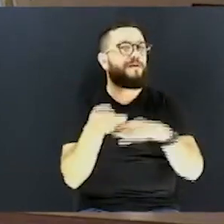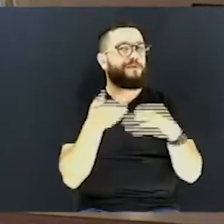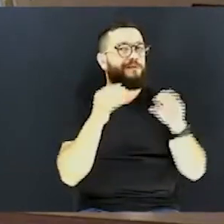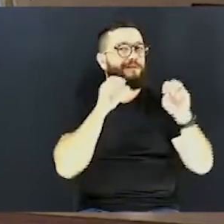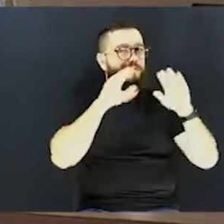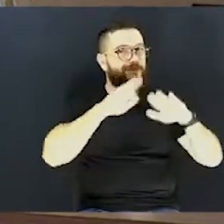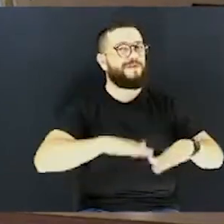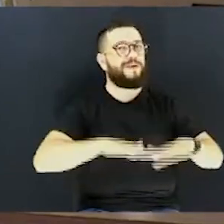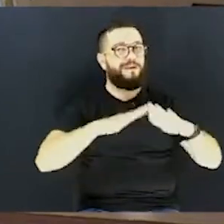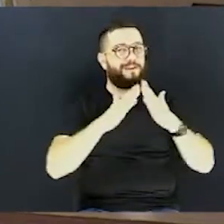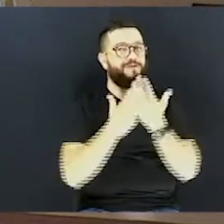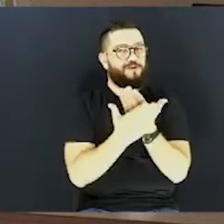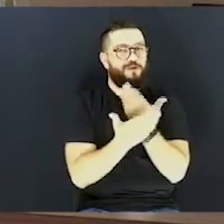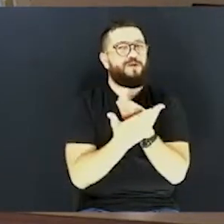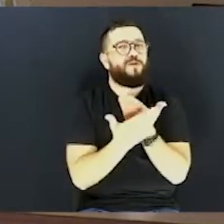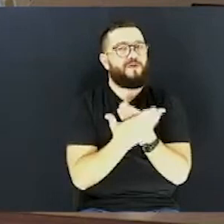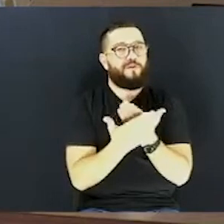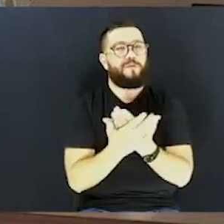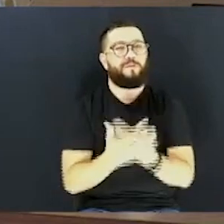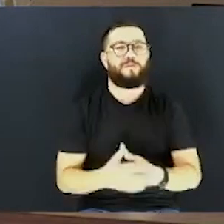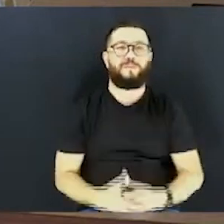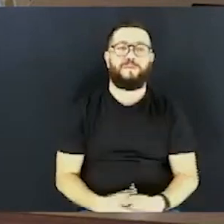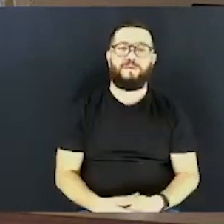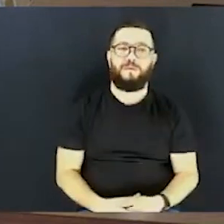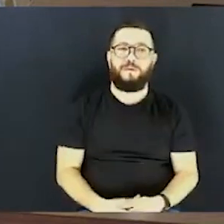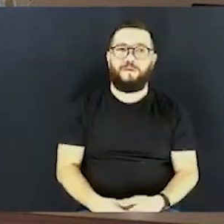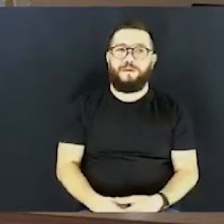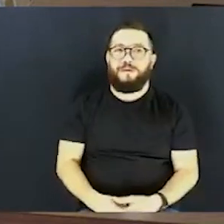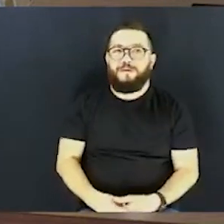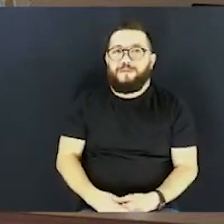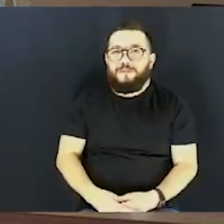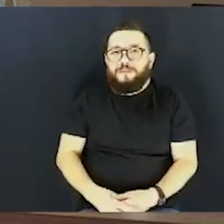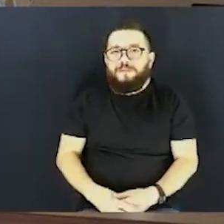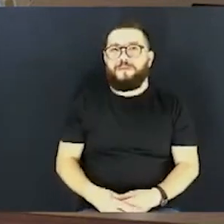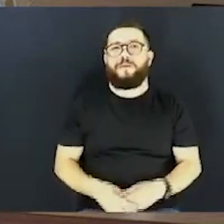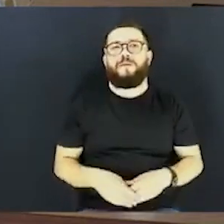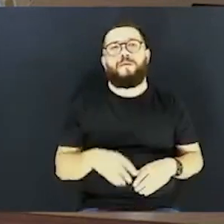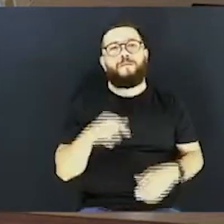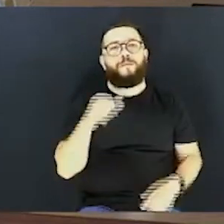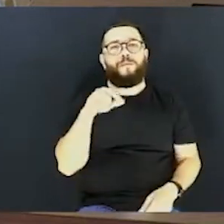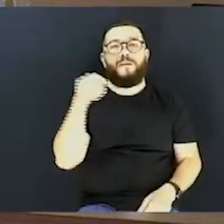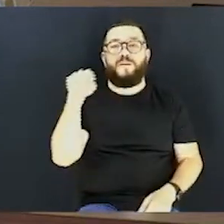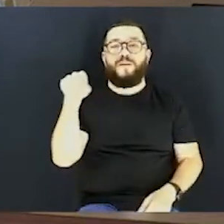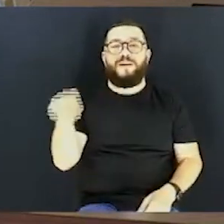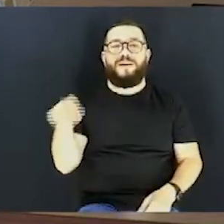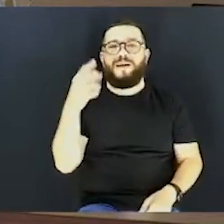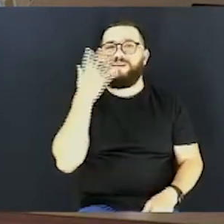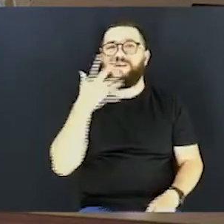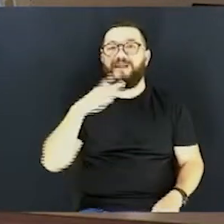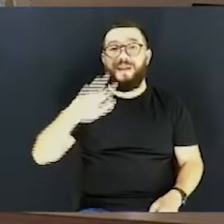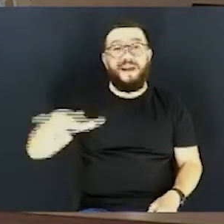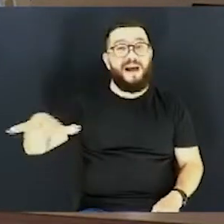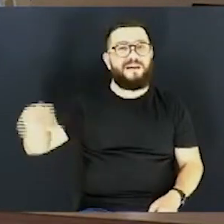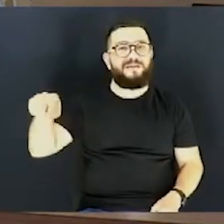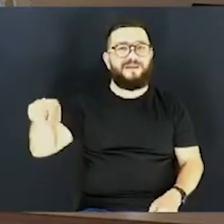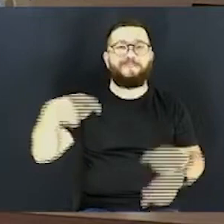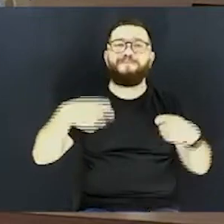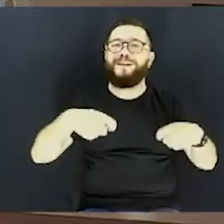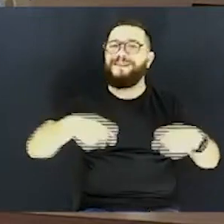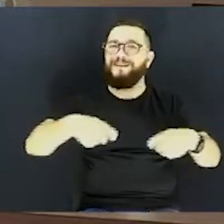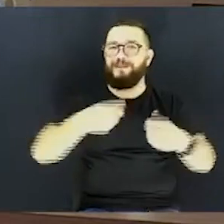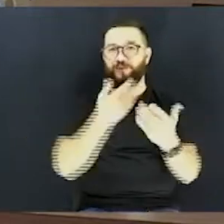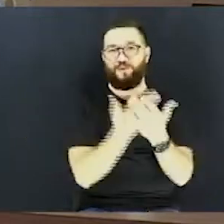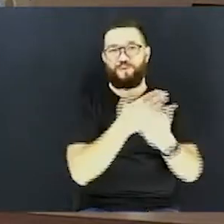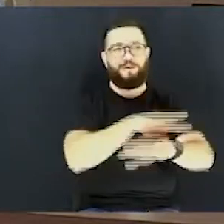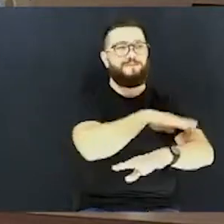a relação que tem a criança na escola com as mães, com as mulheres, porque eu acredito que essa é uma pauta das mulheres. Quando a mulher